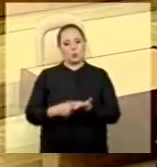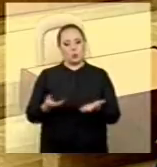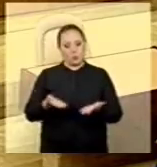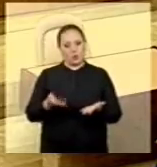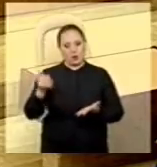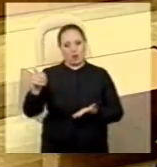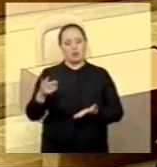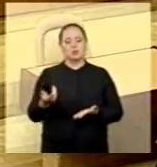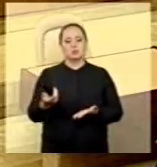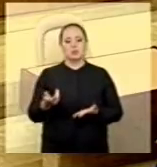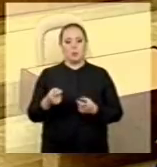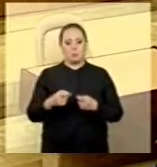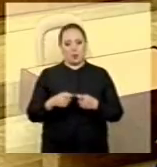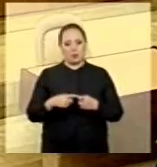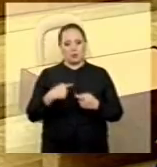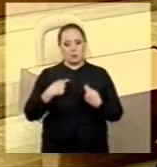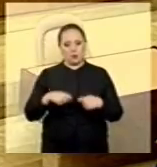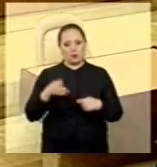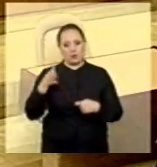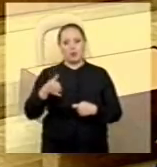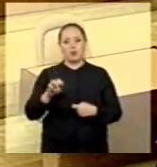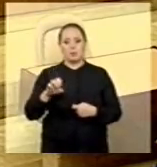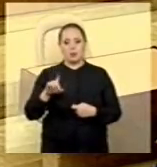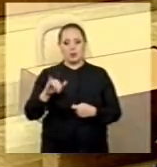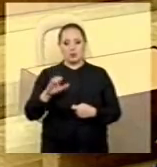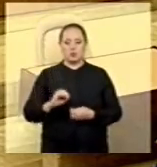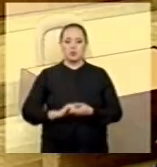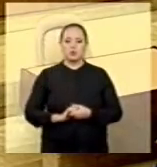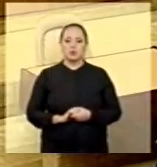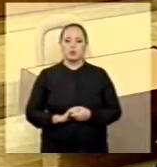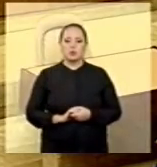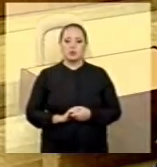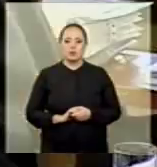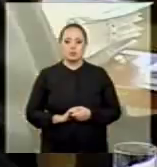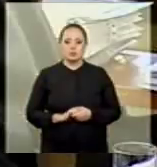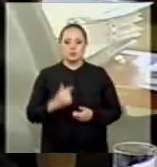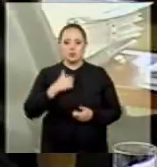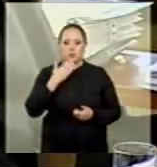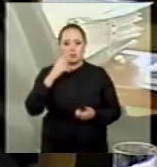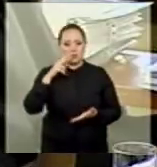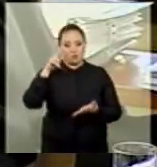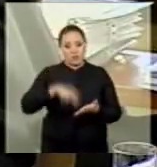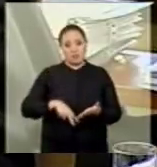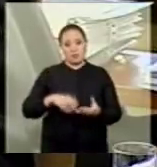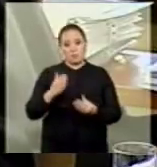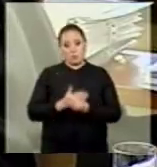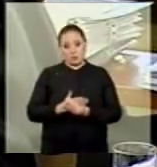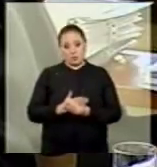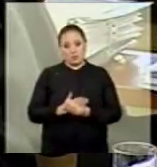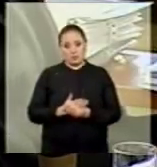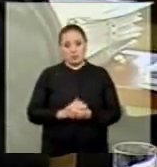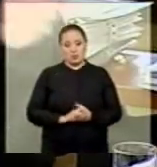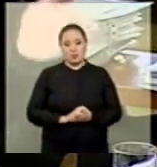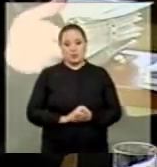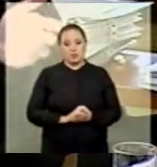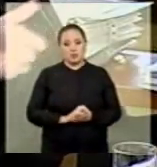posto médico, eu tenho uma necessidade de ir aqui ao posto médico, eu vou pedir vista do processo, mas o